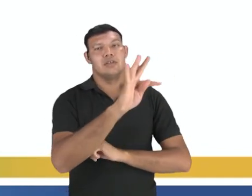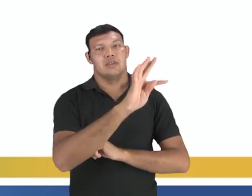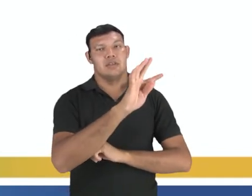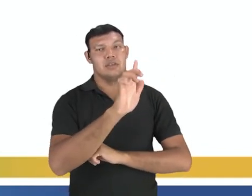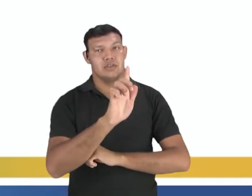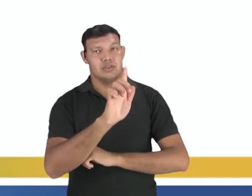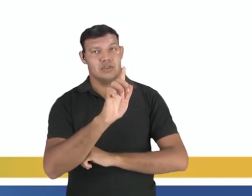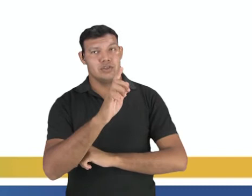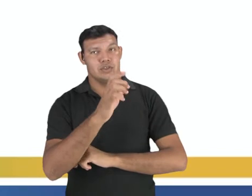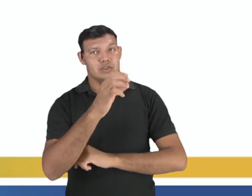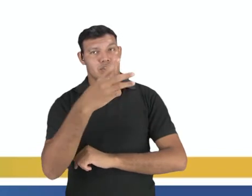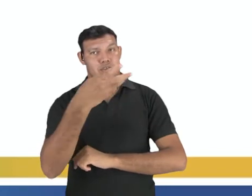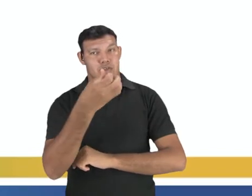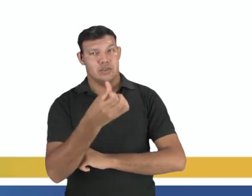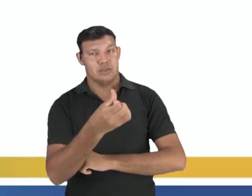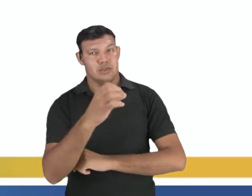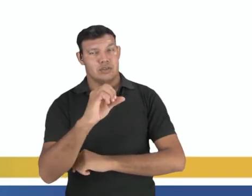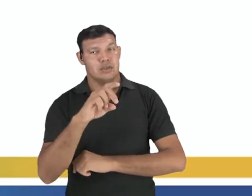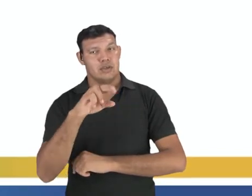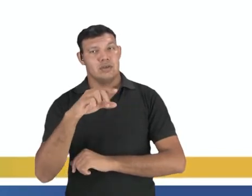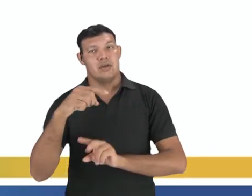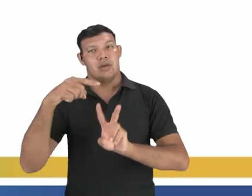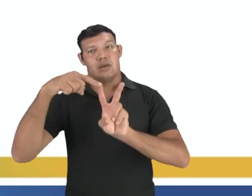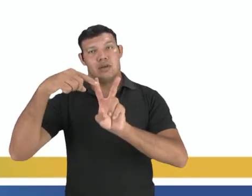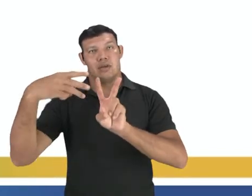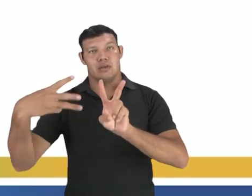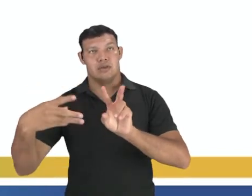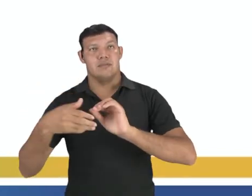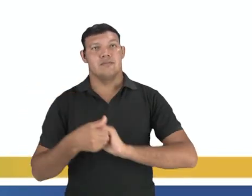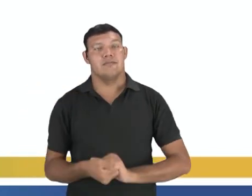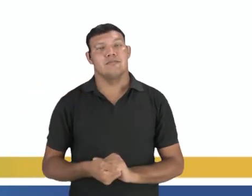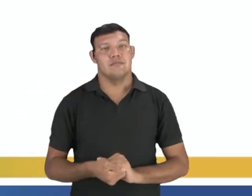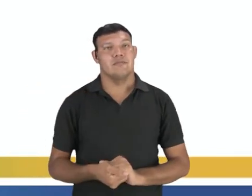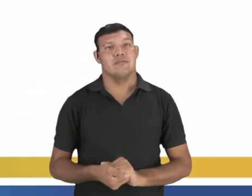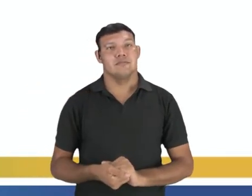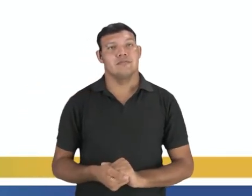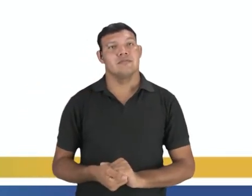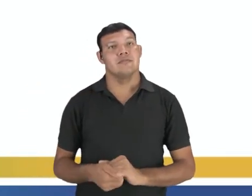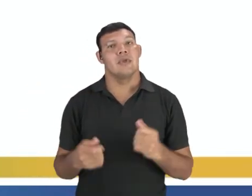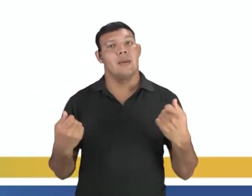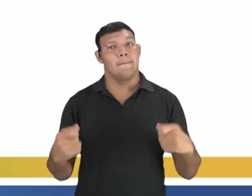Como o triângulo equilátero não possui ângulo de 45,